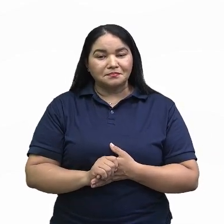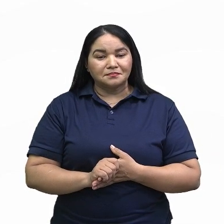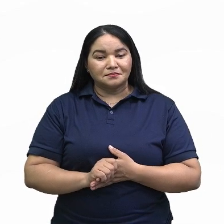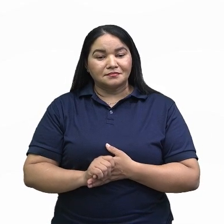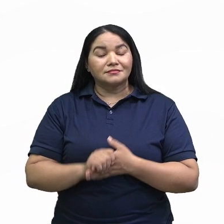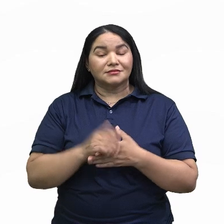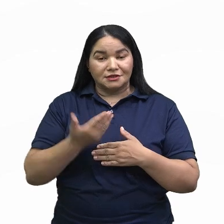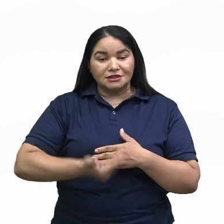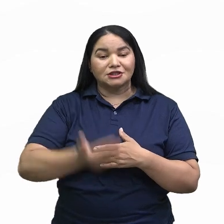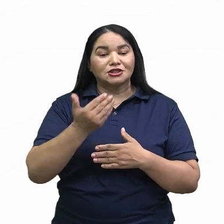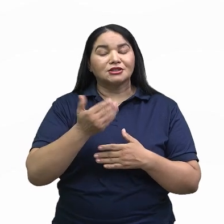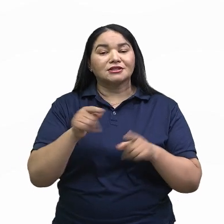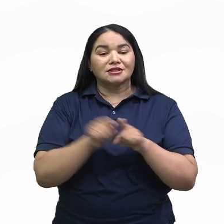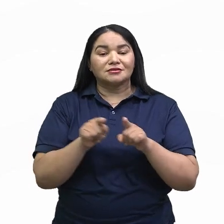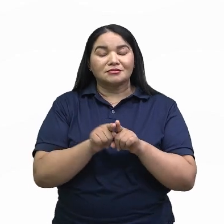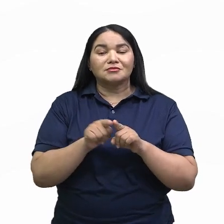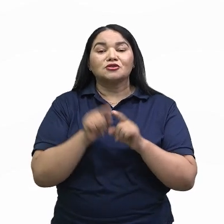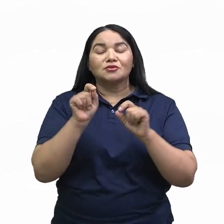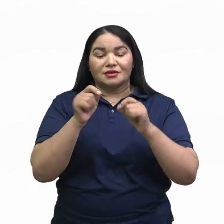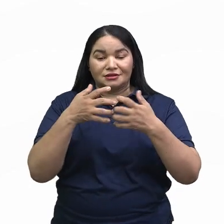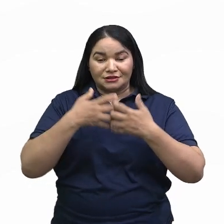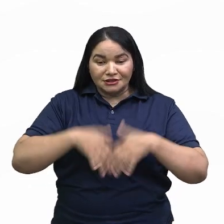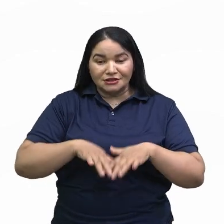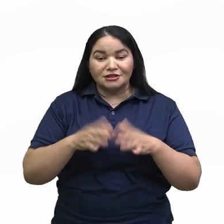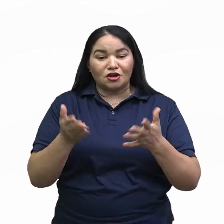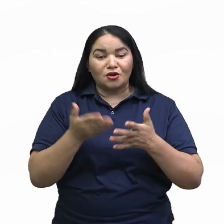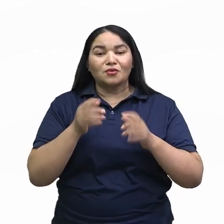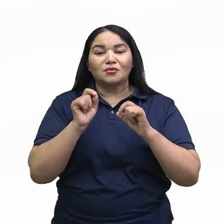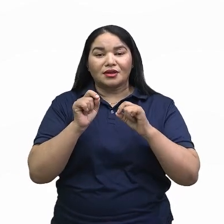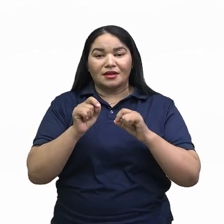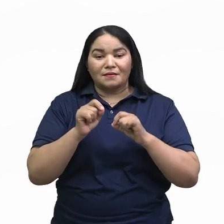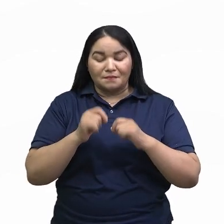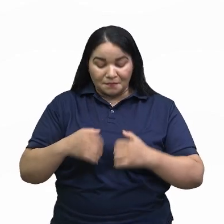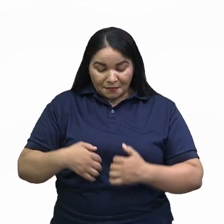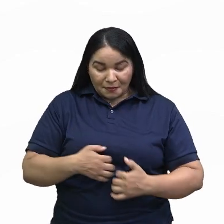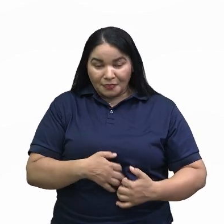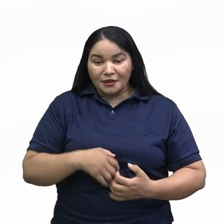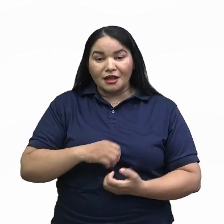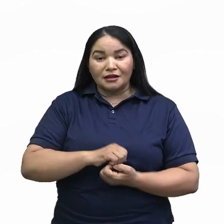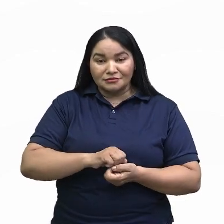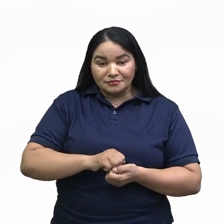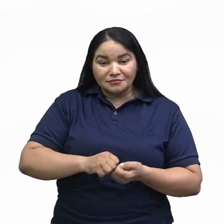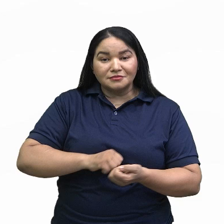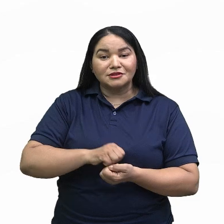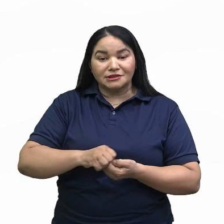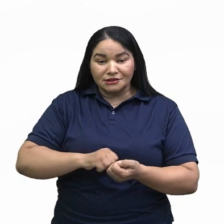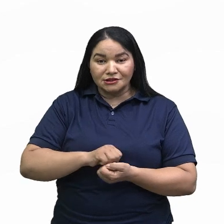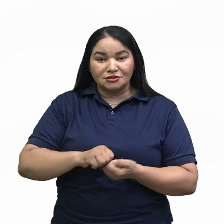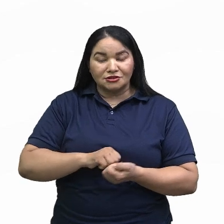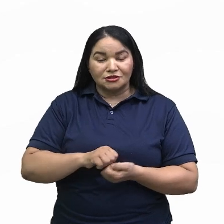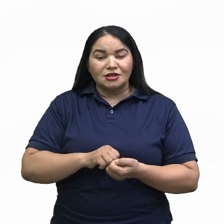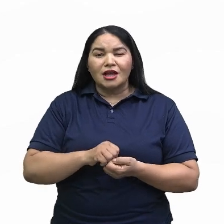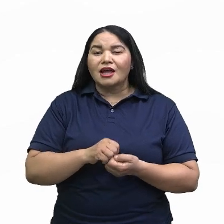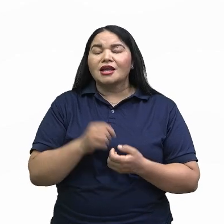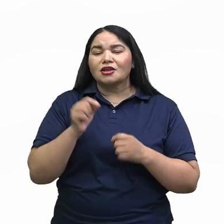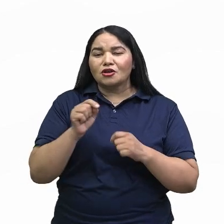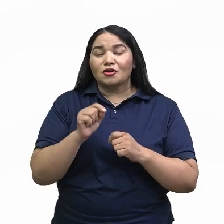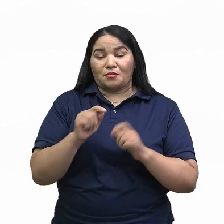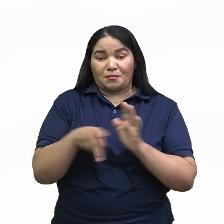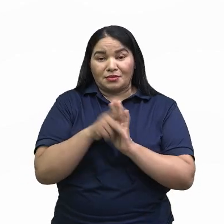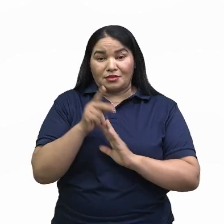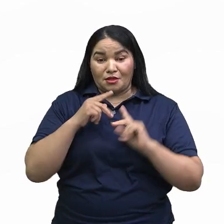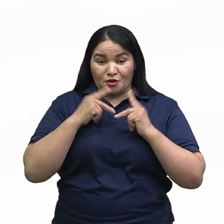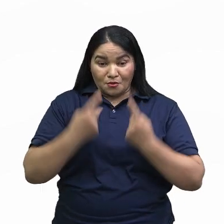aí o nosso estudo sobre os sistemas, a gente observa agora o sistema digestório. E o sistema digestório dos seres humanos, ele pode